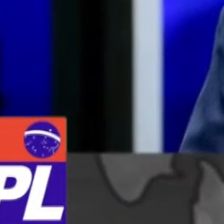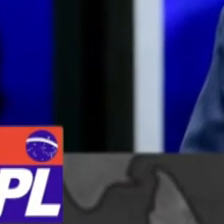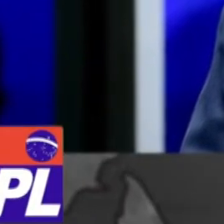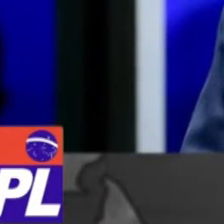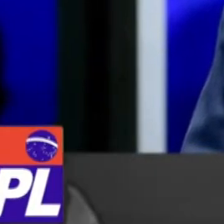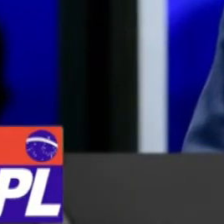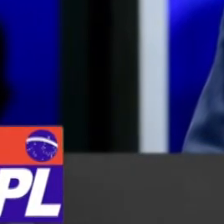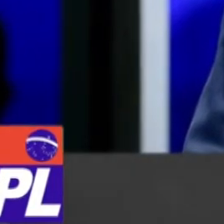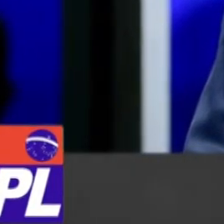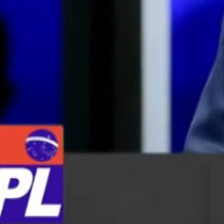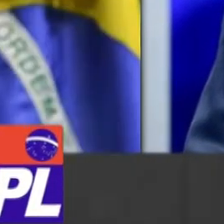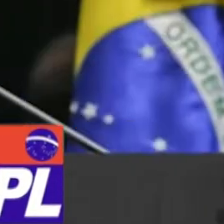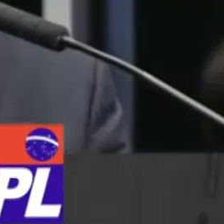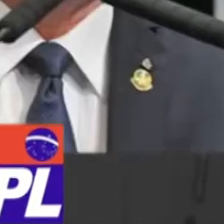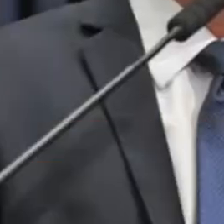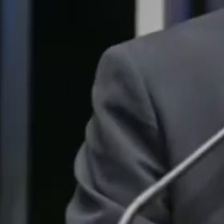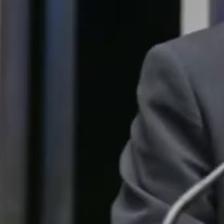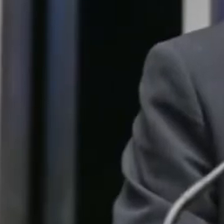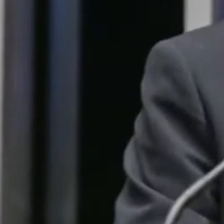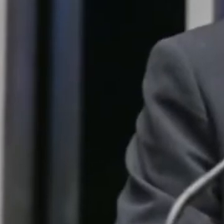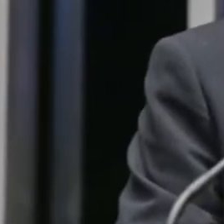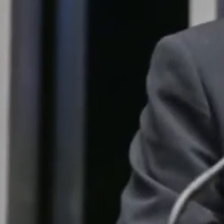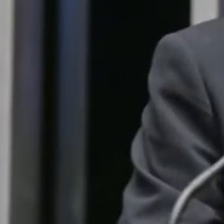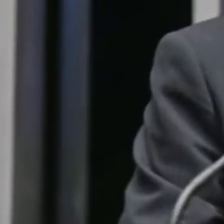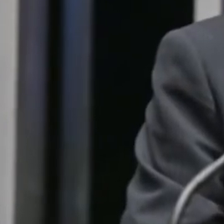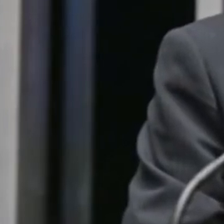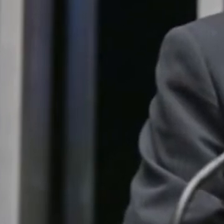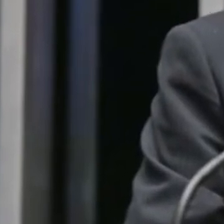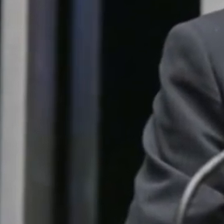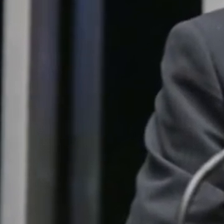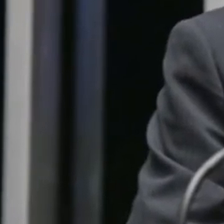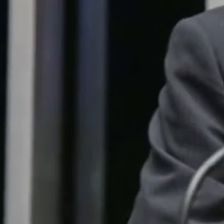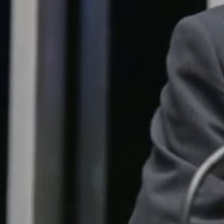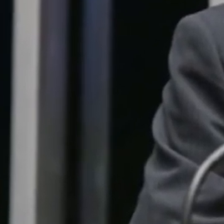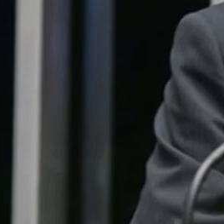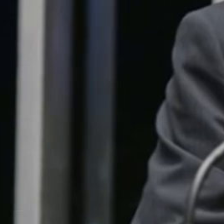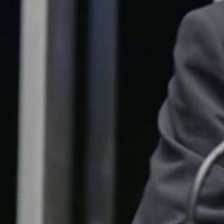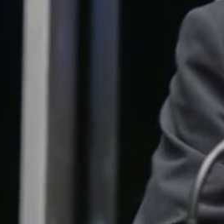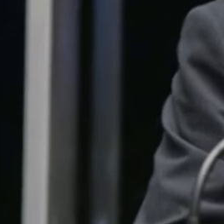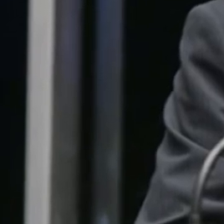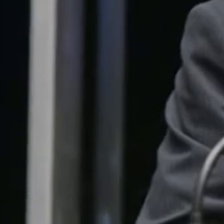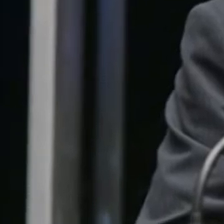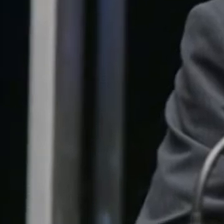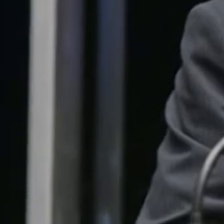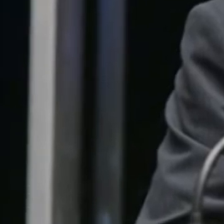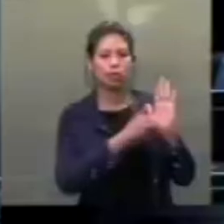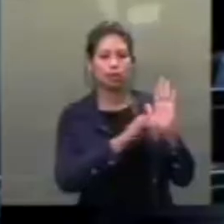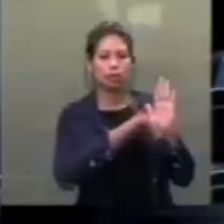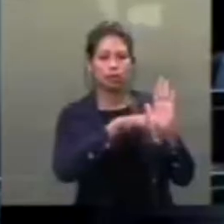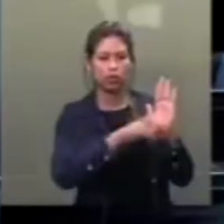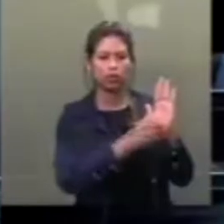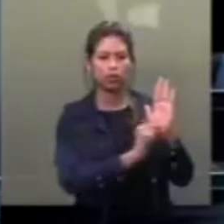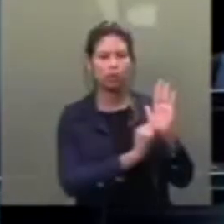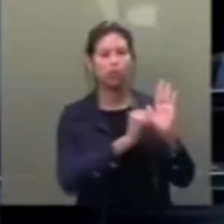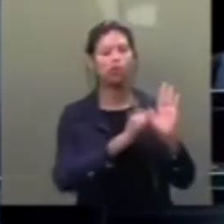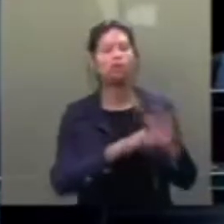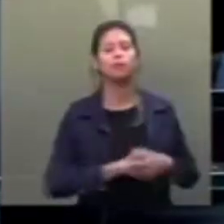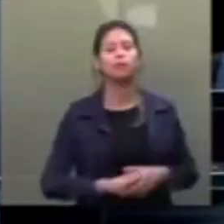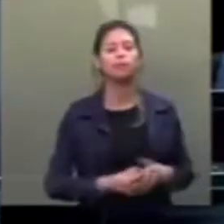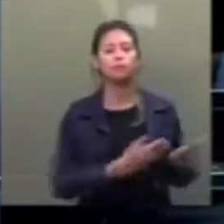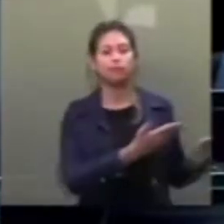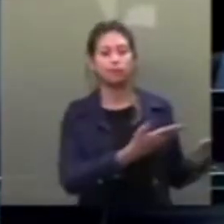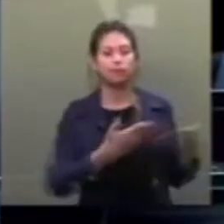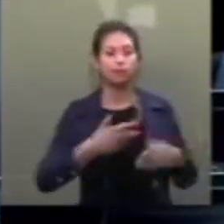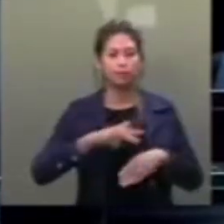destacadas por sua relevância social confira na íntegra o discurso do senador liberal é muito